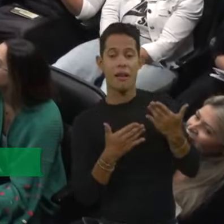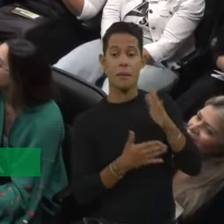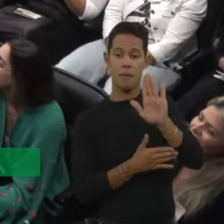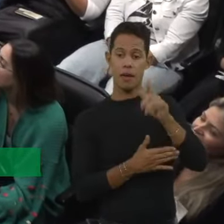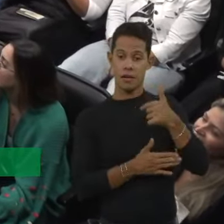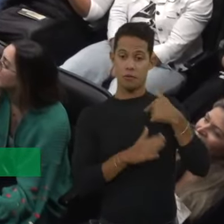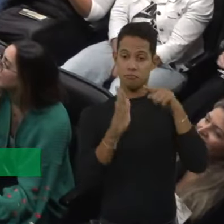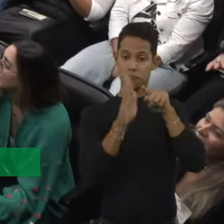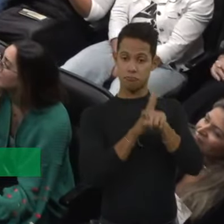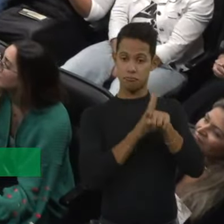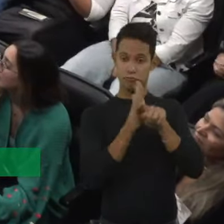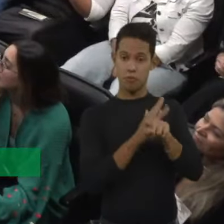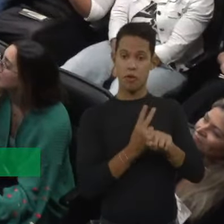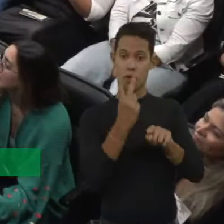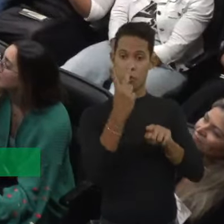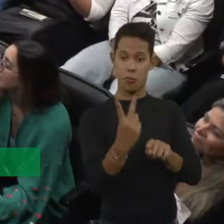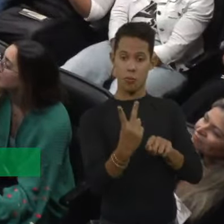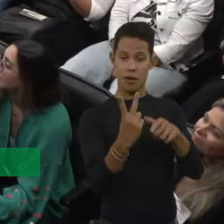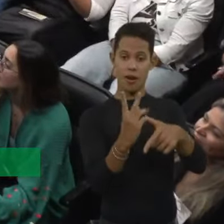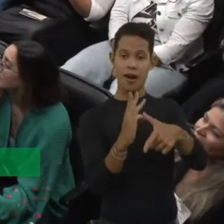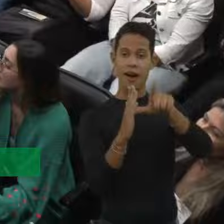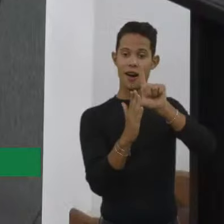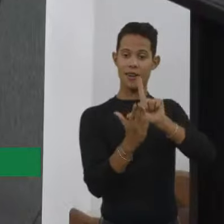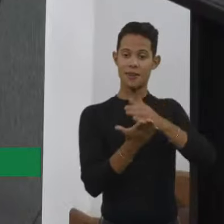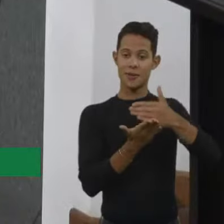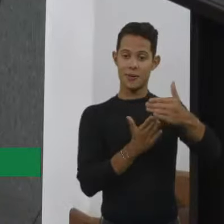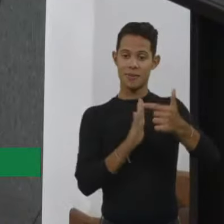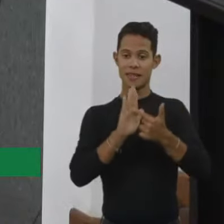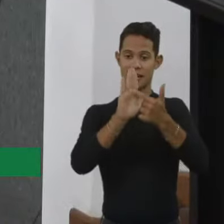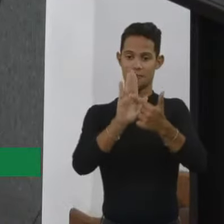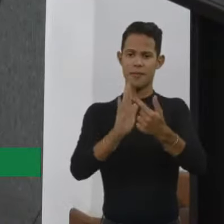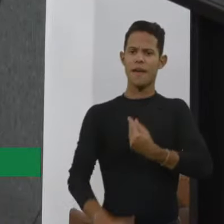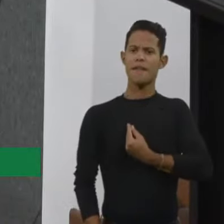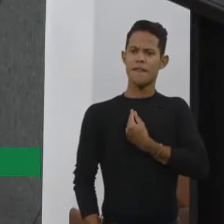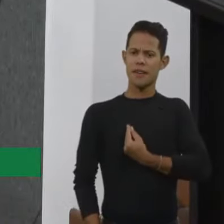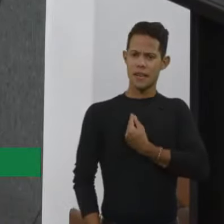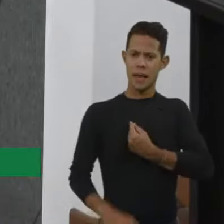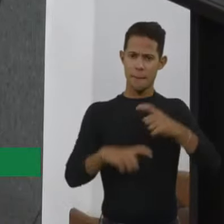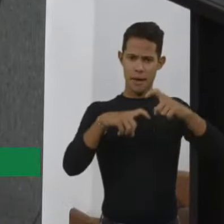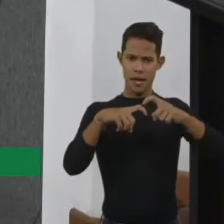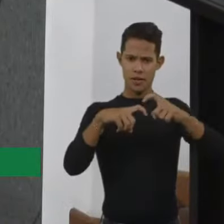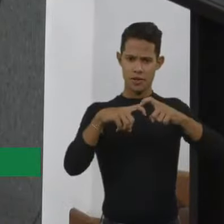de começar a apresentação. Tem médicos aqui na plateia?